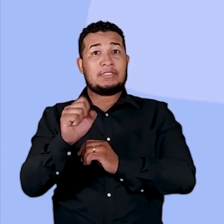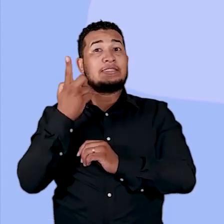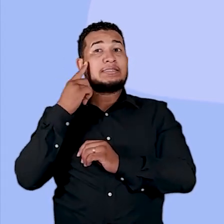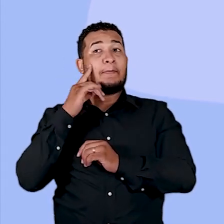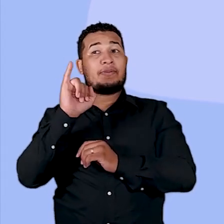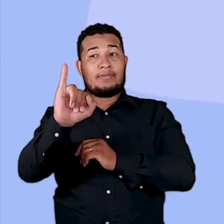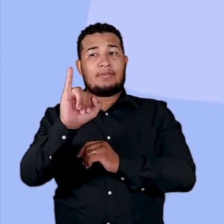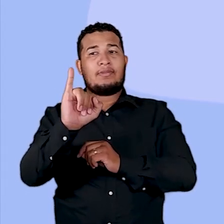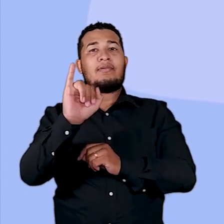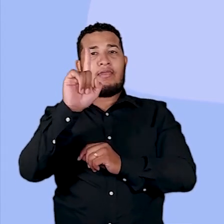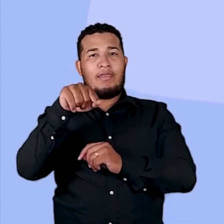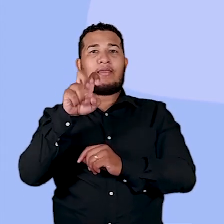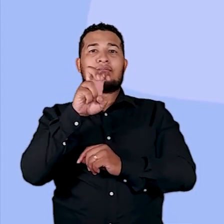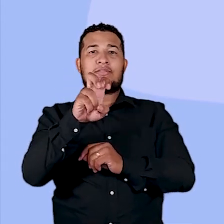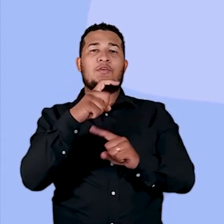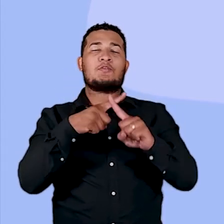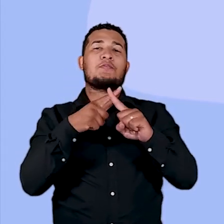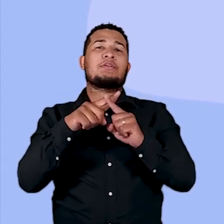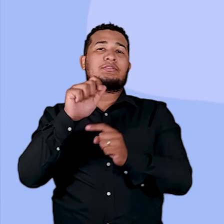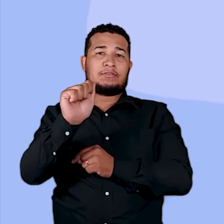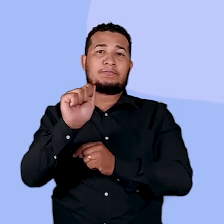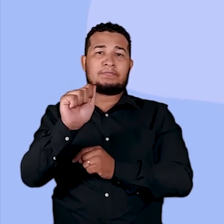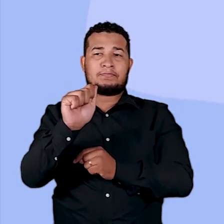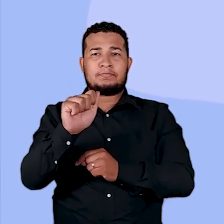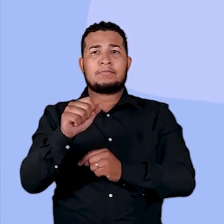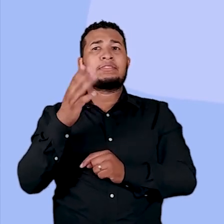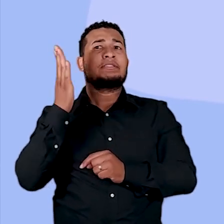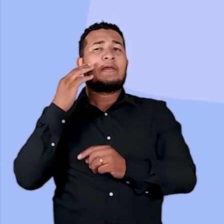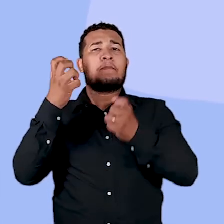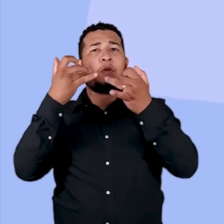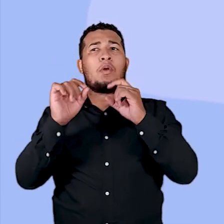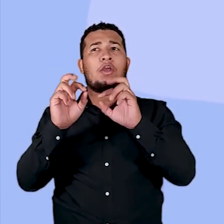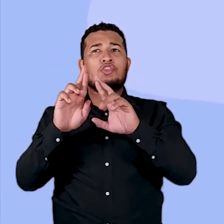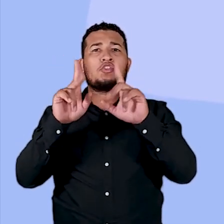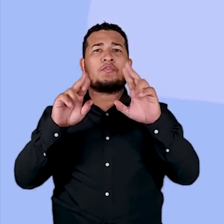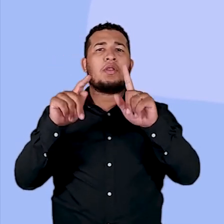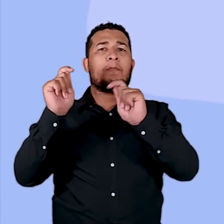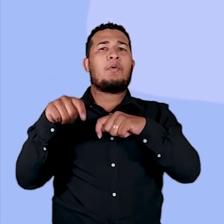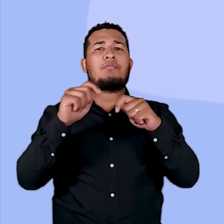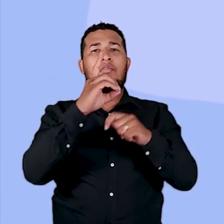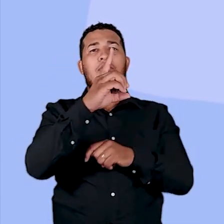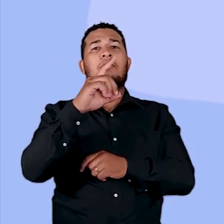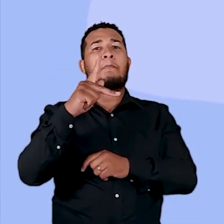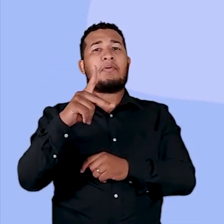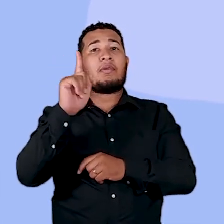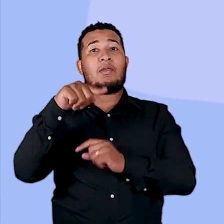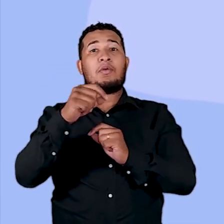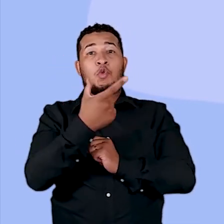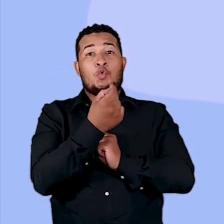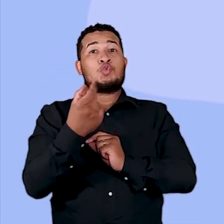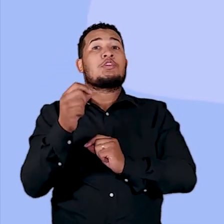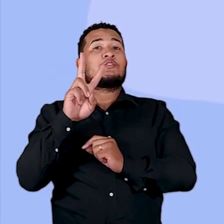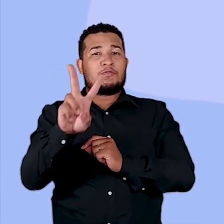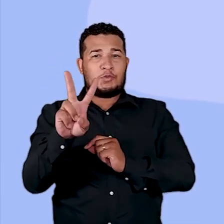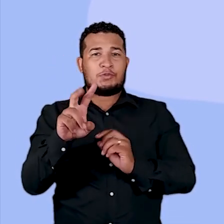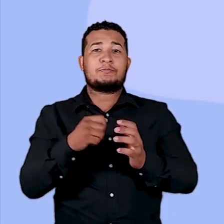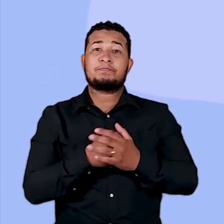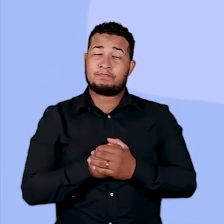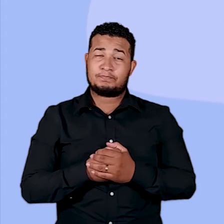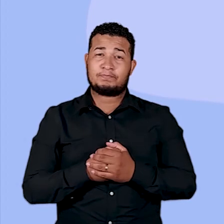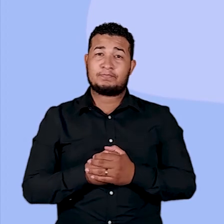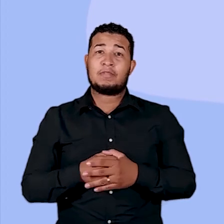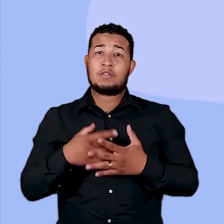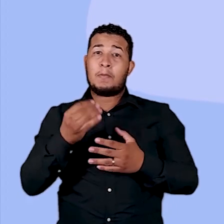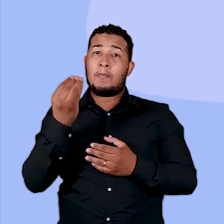Então eu sei que I é igual a 5 vezes A. E por fim, ele fala que a diferença de potencial, nossa DDP, é igual a de